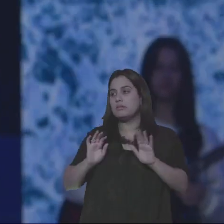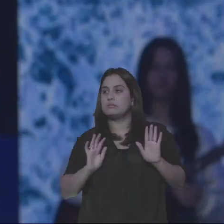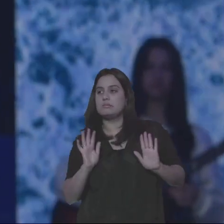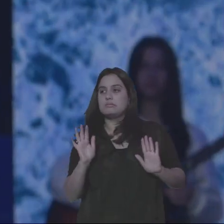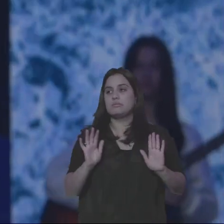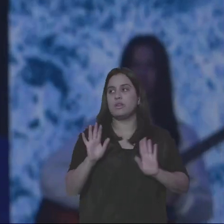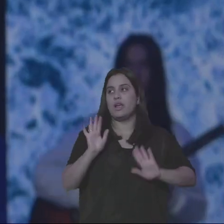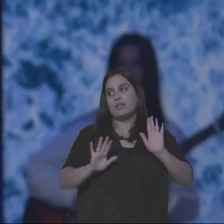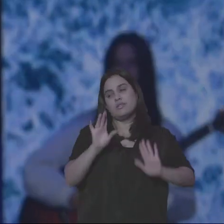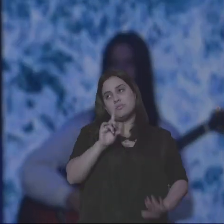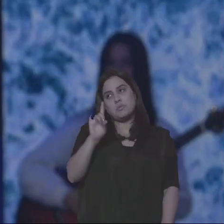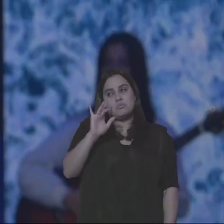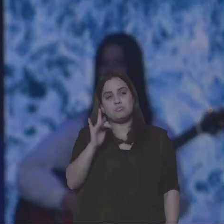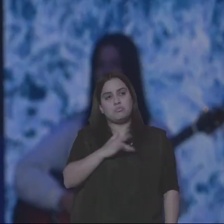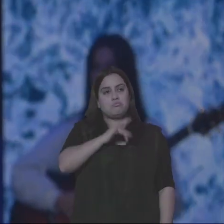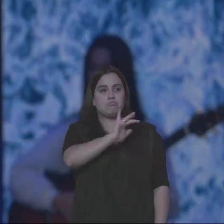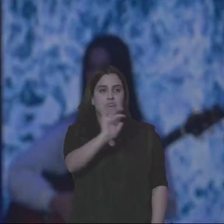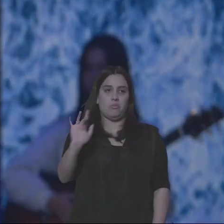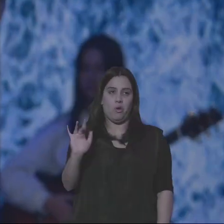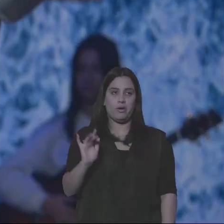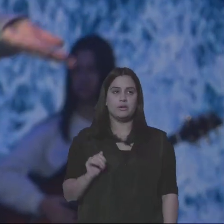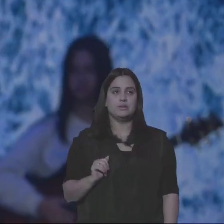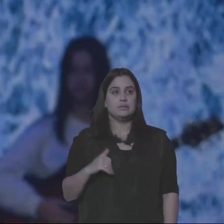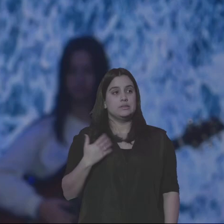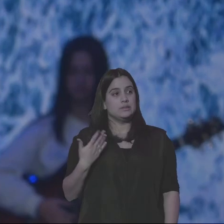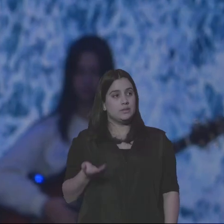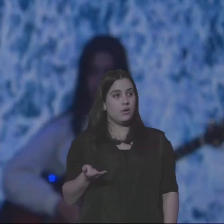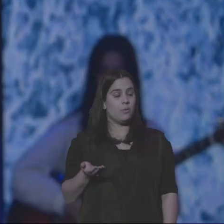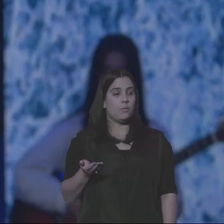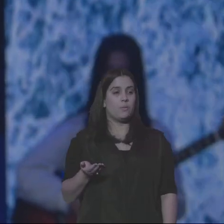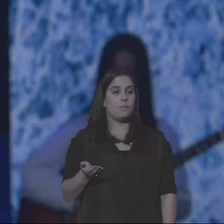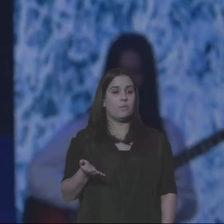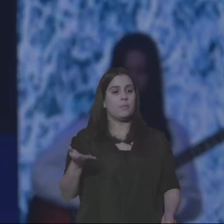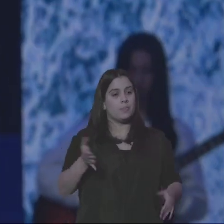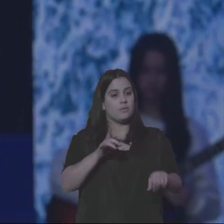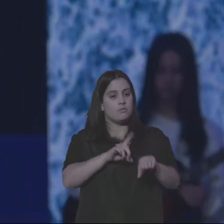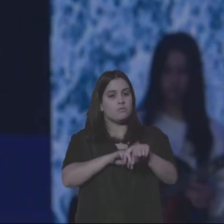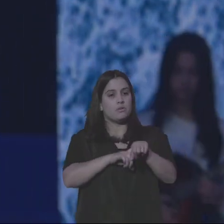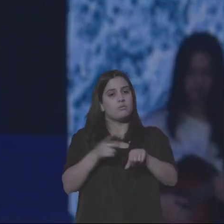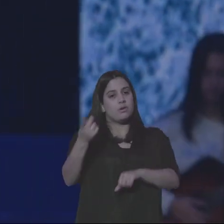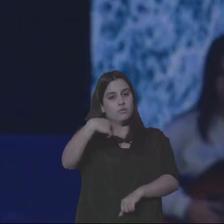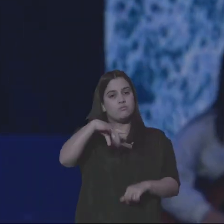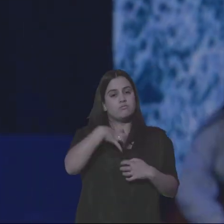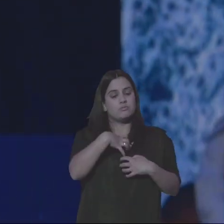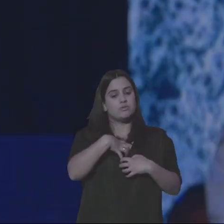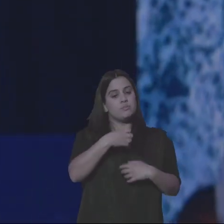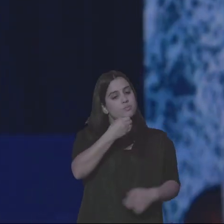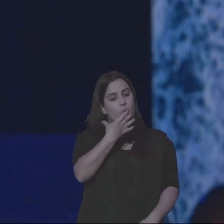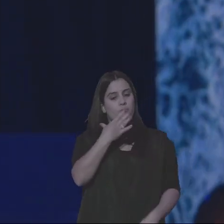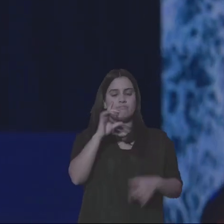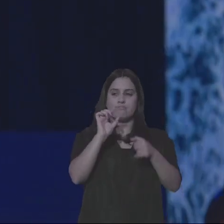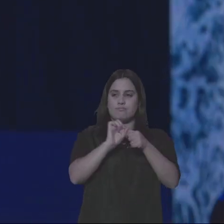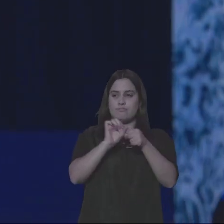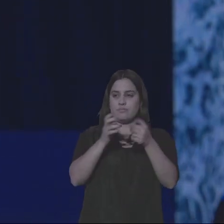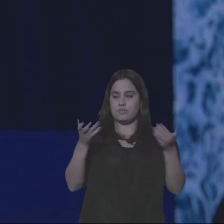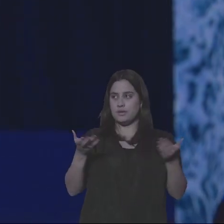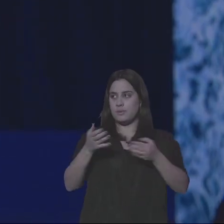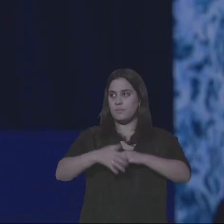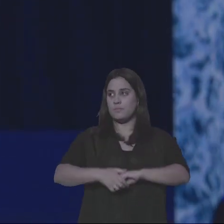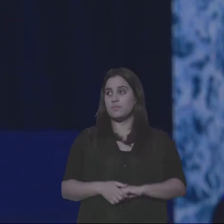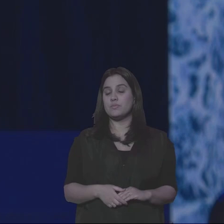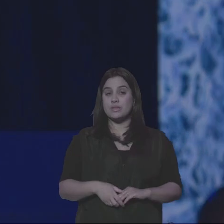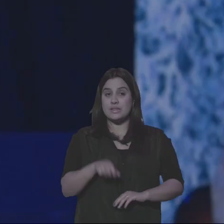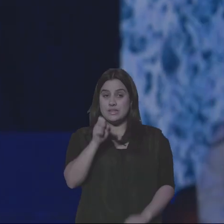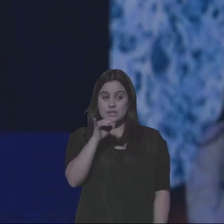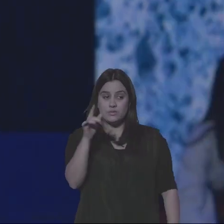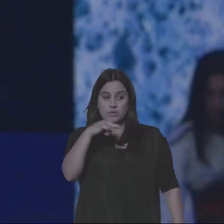Mas às vezes Deus toca no seu coração. Então, esse é o momento para vocês se sentirem confortáveis para fazer isso. E se você